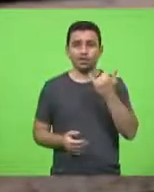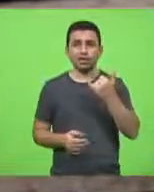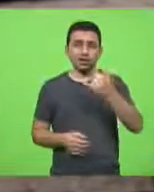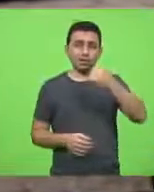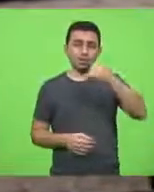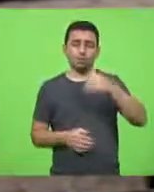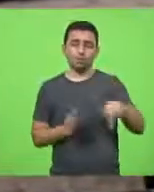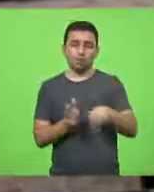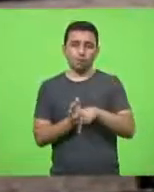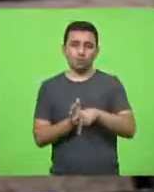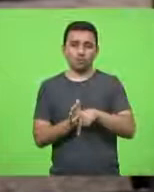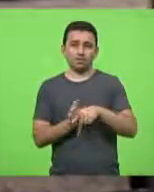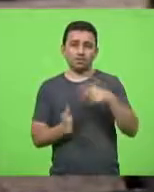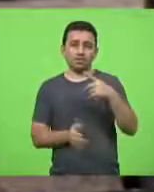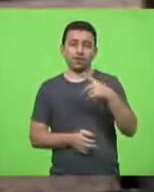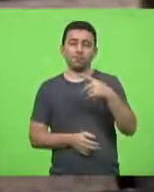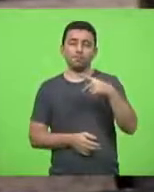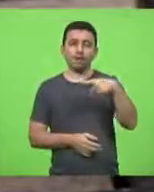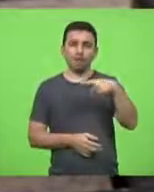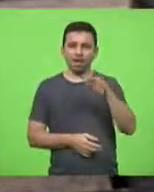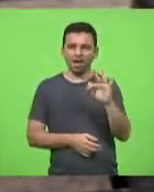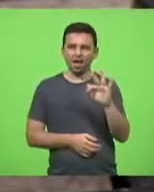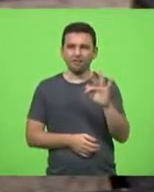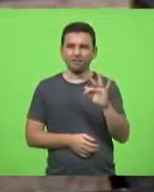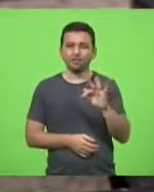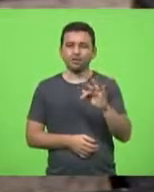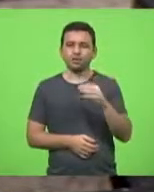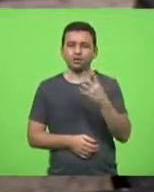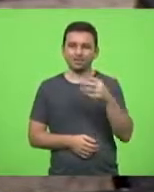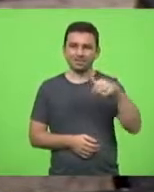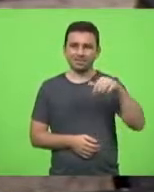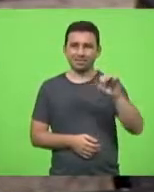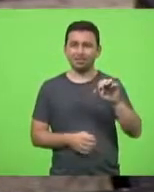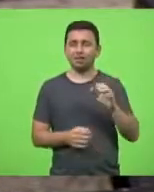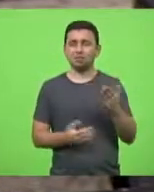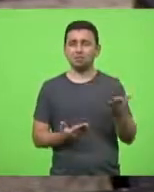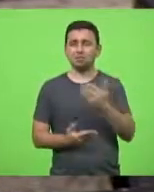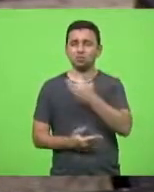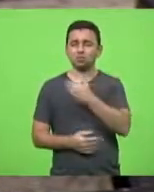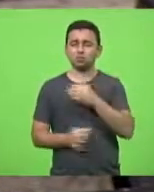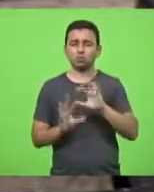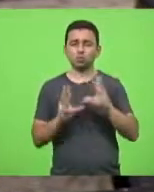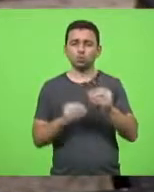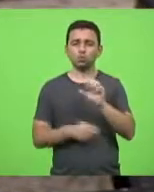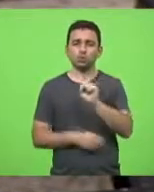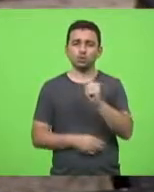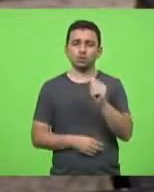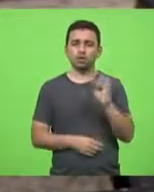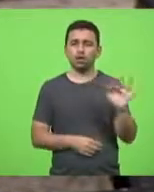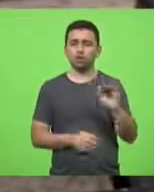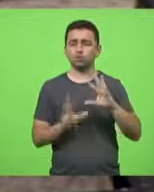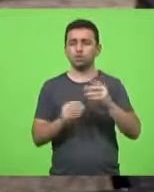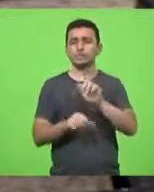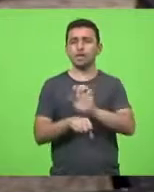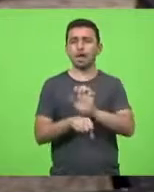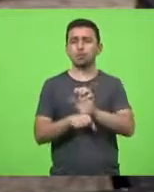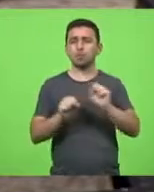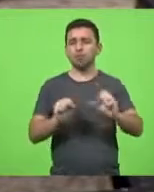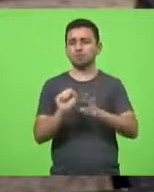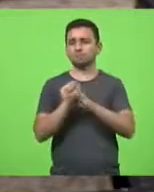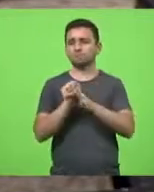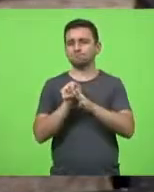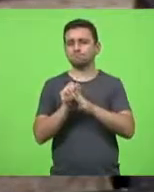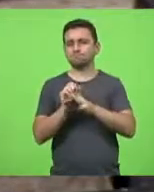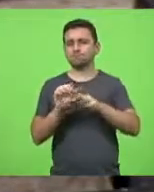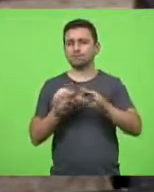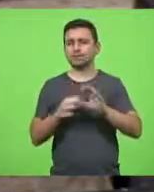da DPF 770, julgada pelo Supremo Tribunal Federal, os estados estão garantidos, está garantida